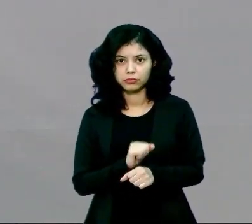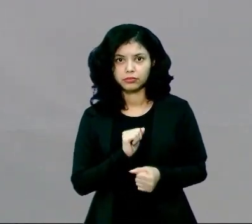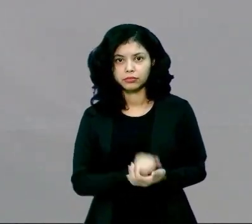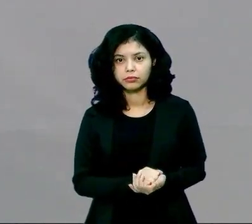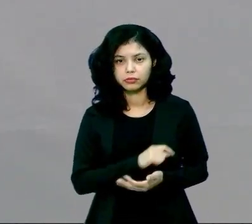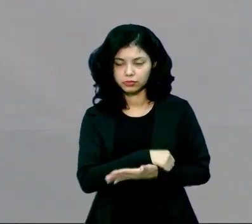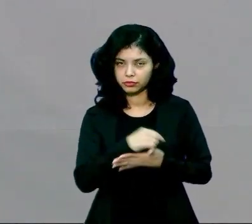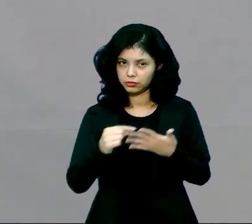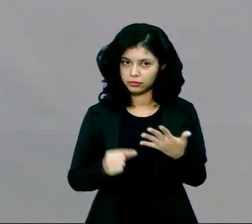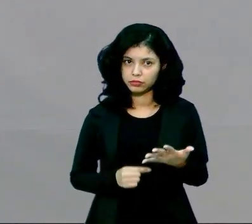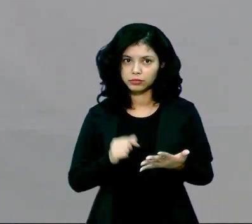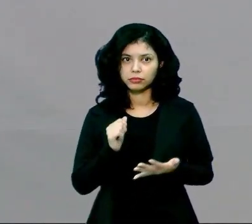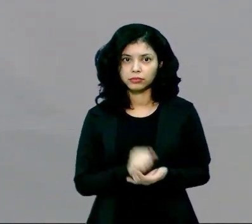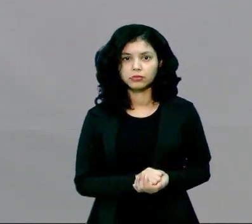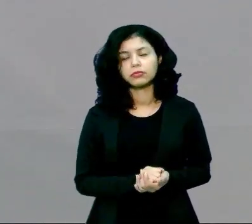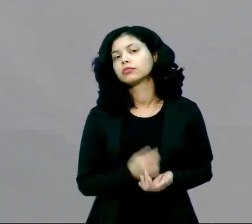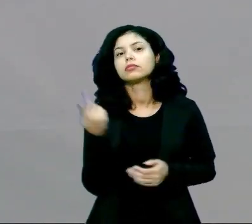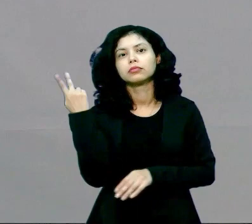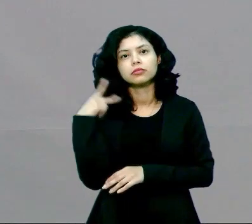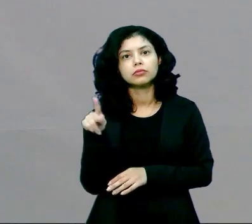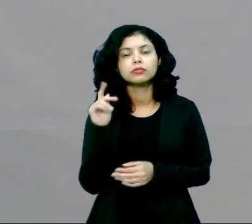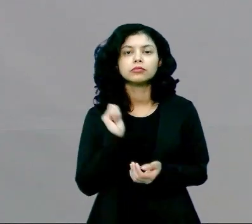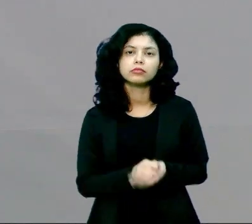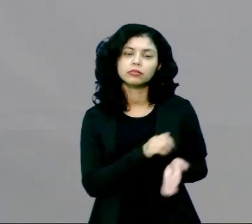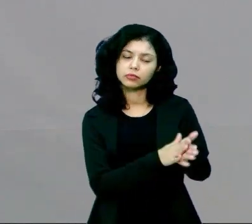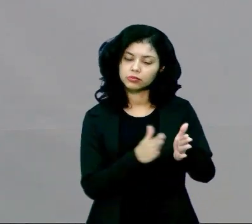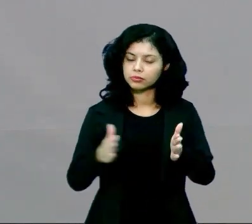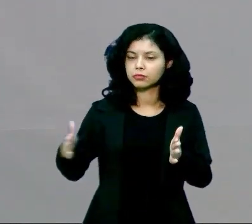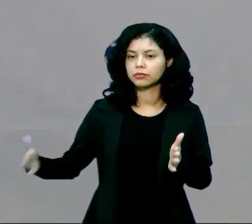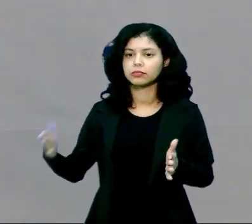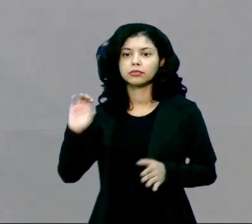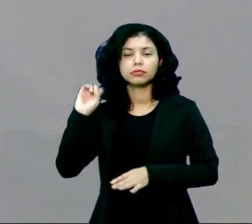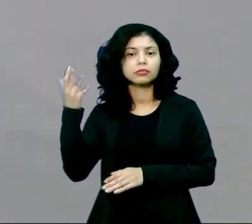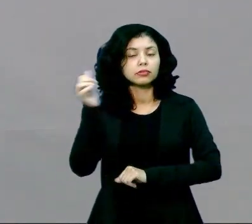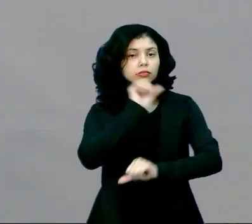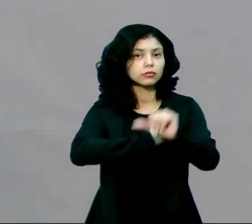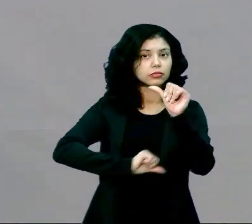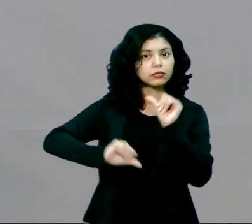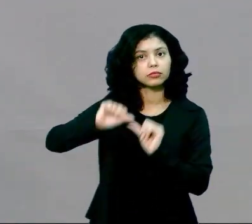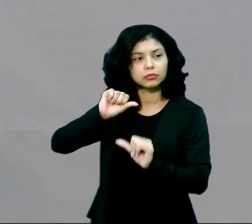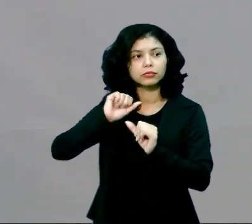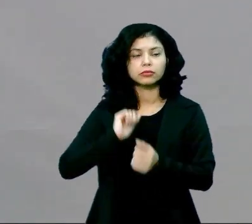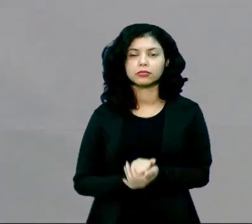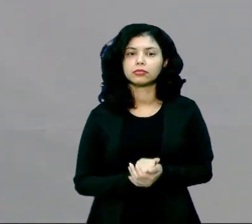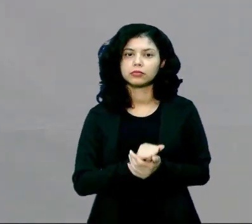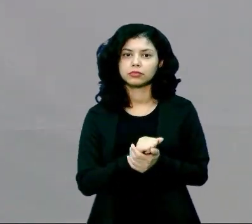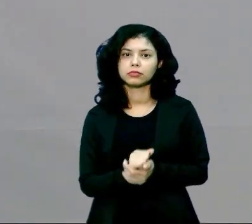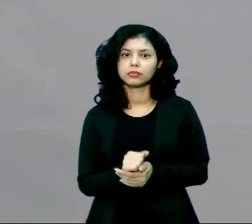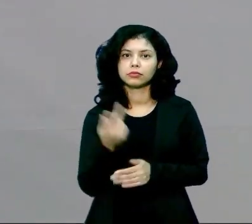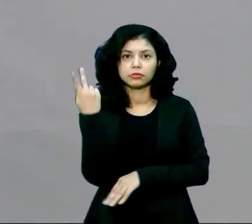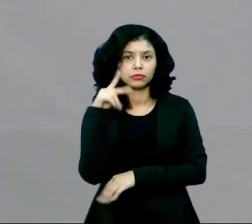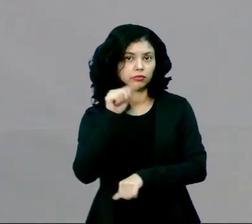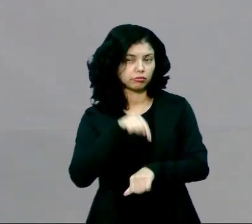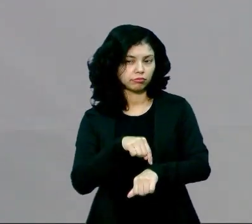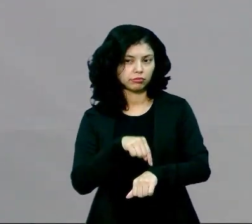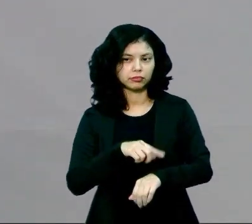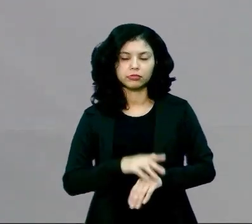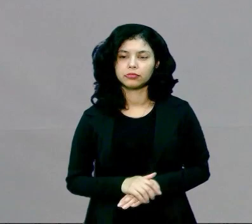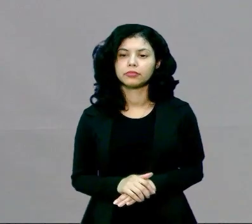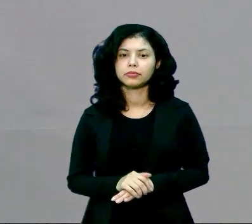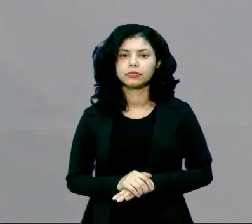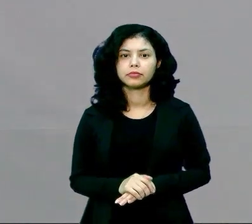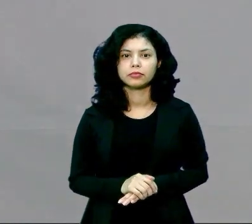os elementos, ela tem esse período cronológico, mas acontece a inversão desse tempo,